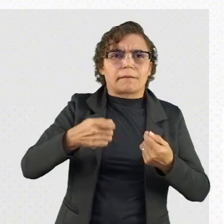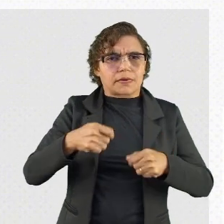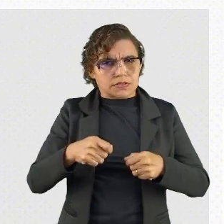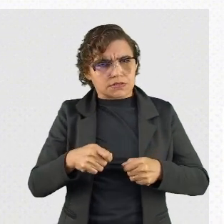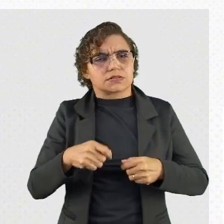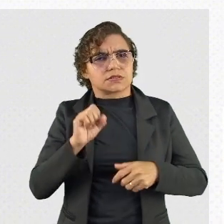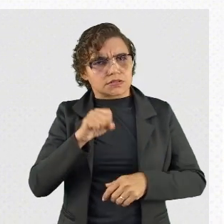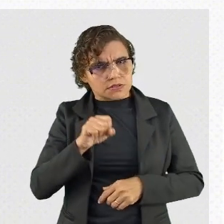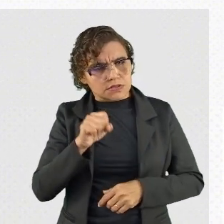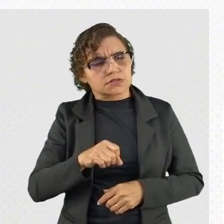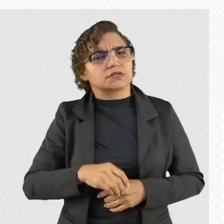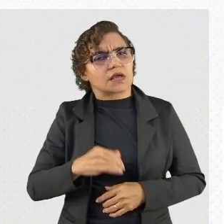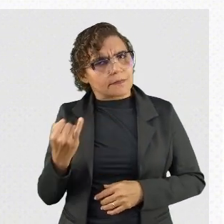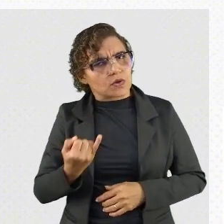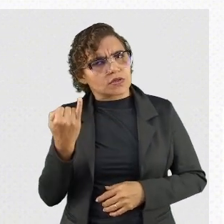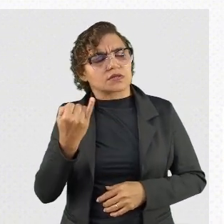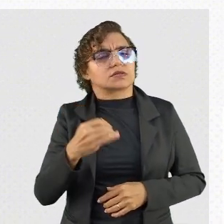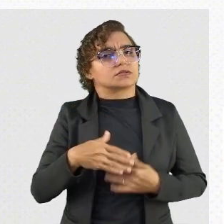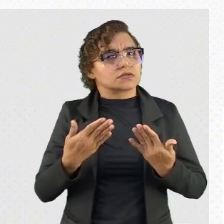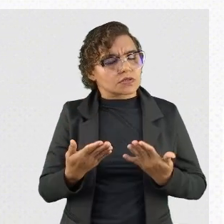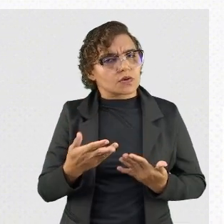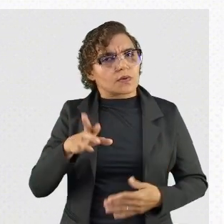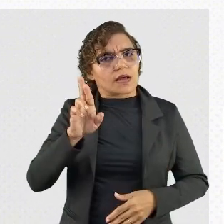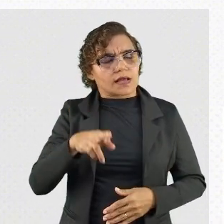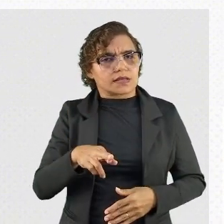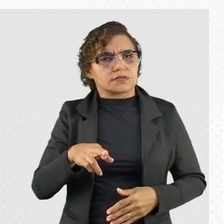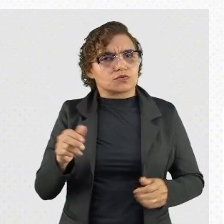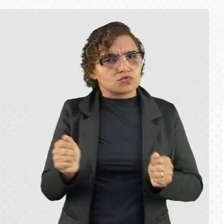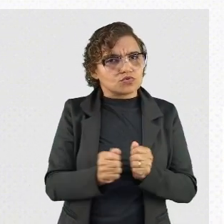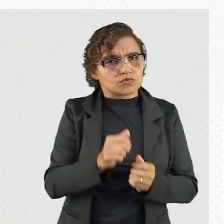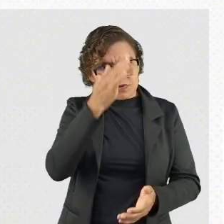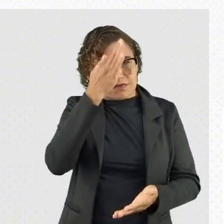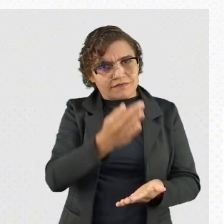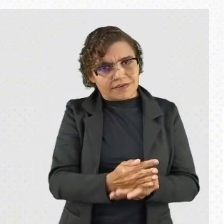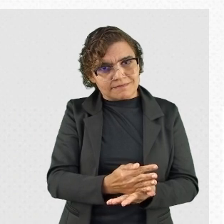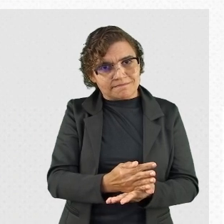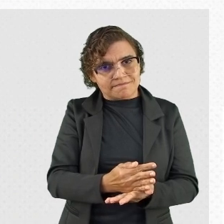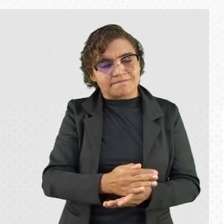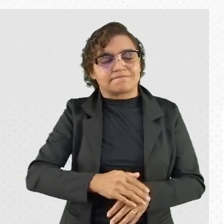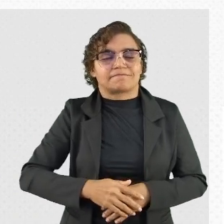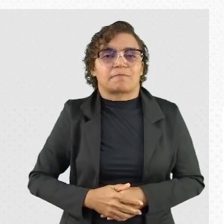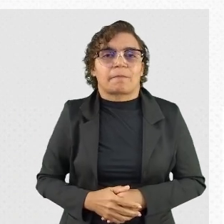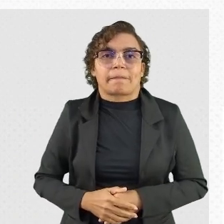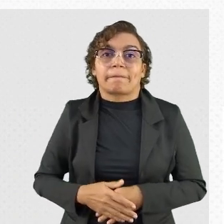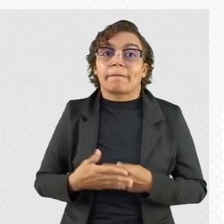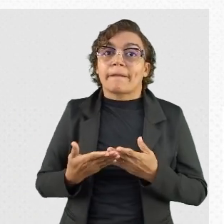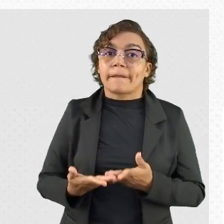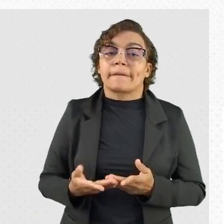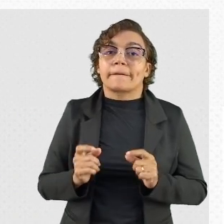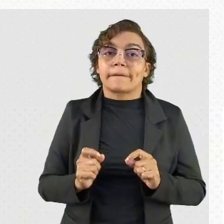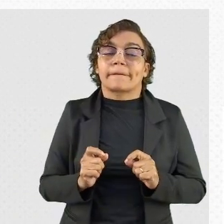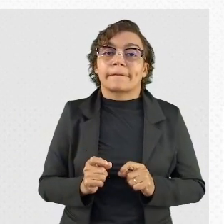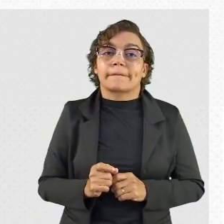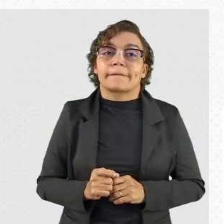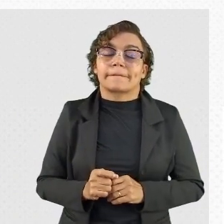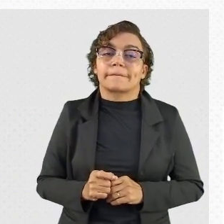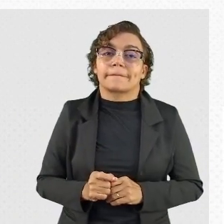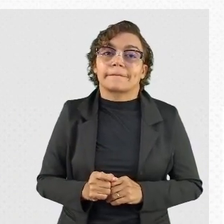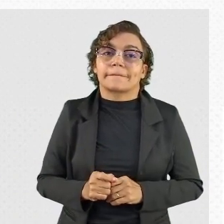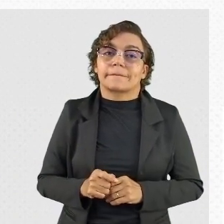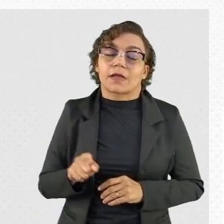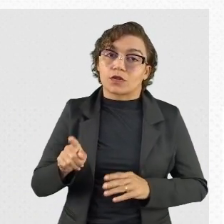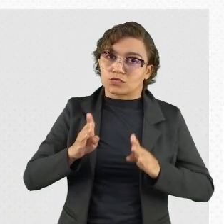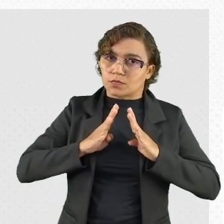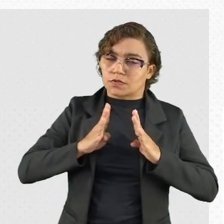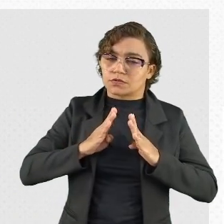ele meio que coloca ali a razão lado a lado com a fé, né? E aí ele vai